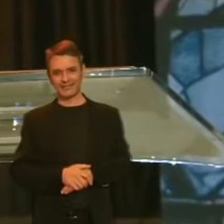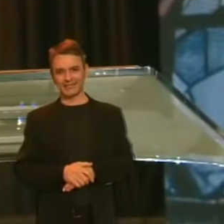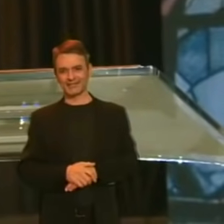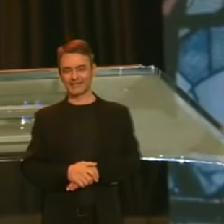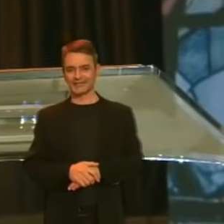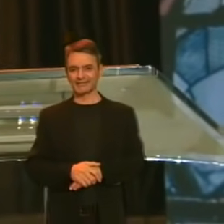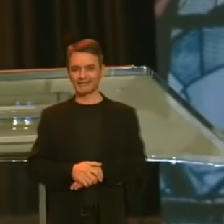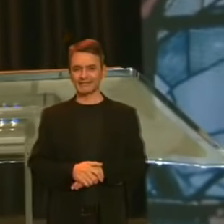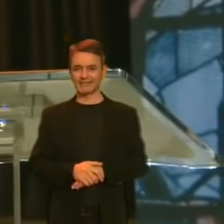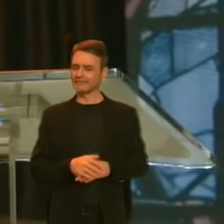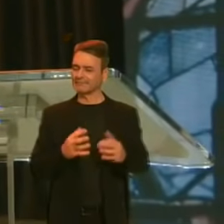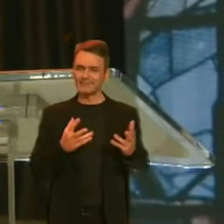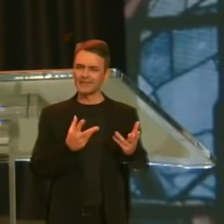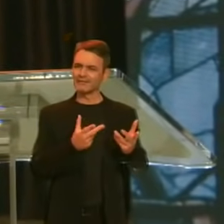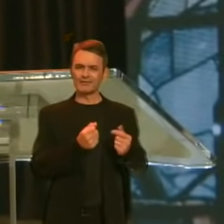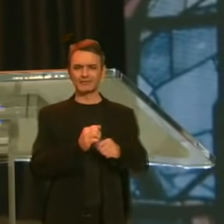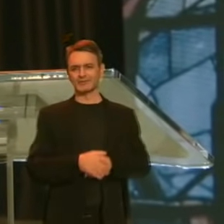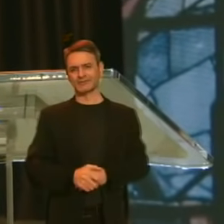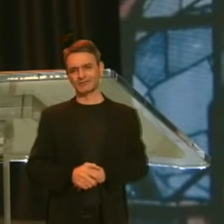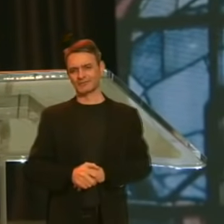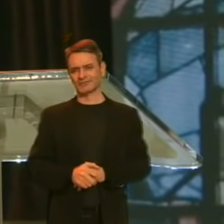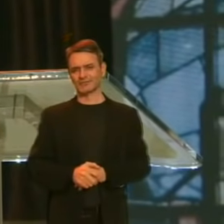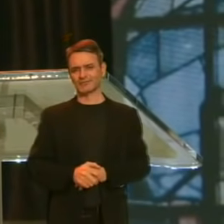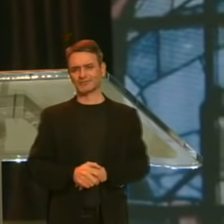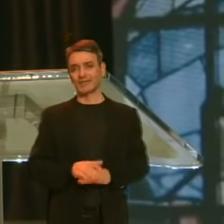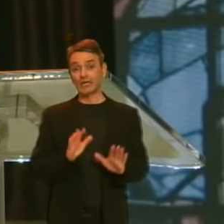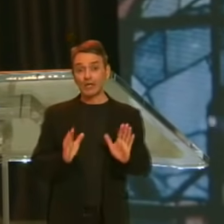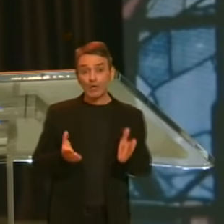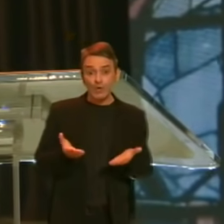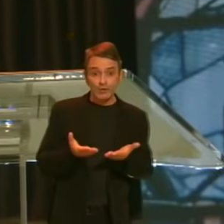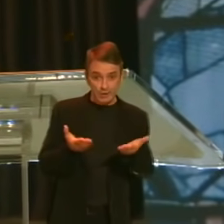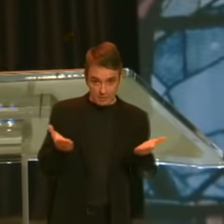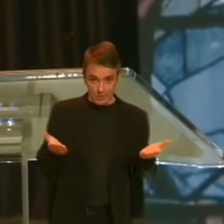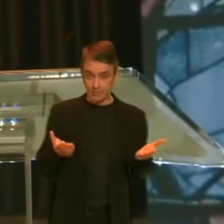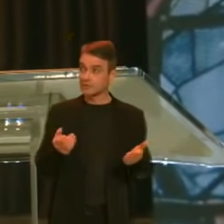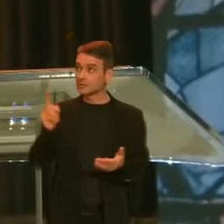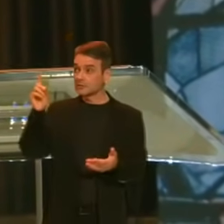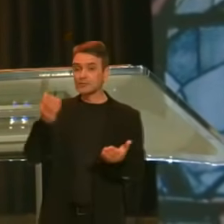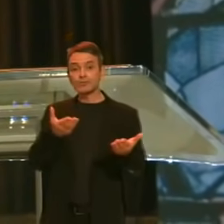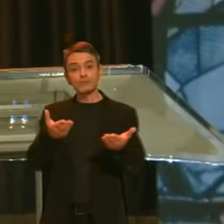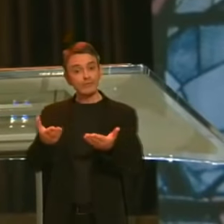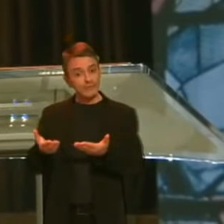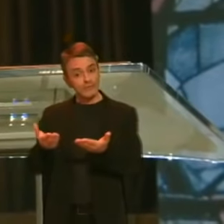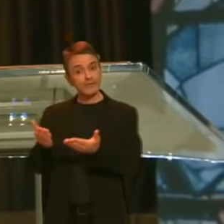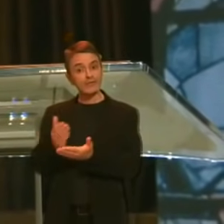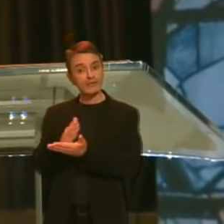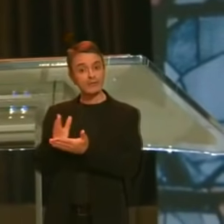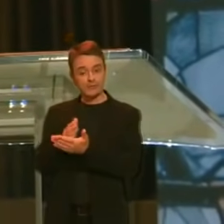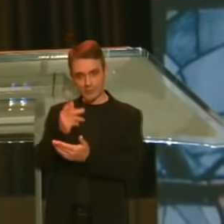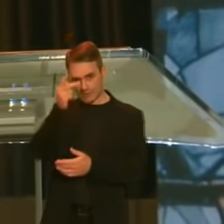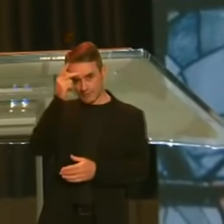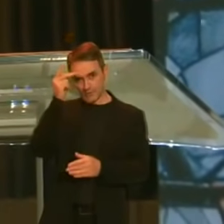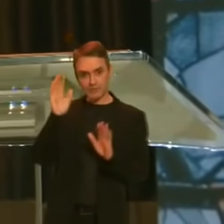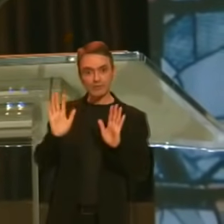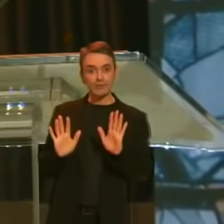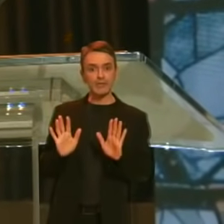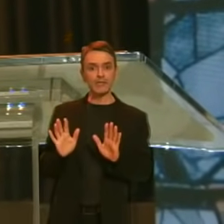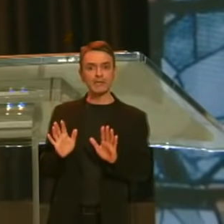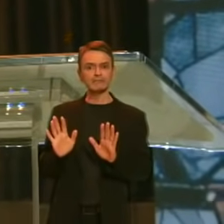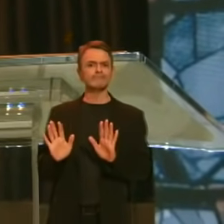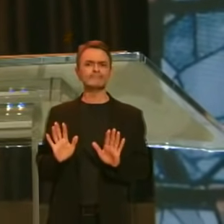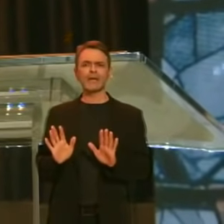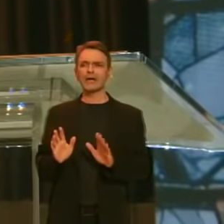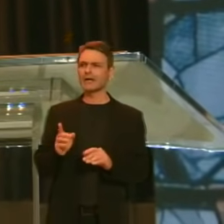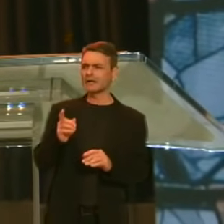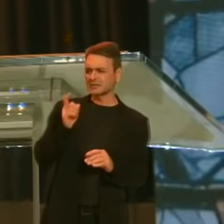E esses são os agentes de Deus. E hoje o Senhor convida algumas pessoas a deixarem de lado